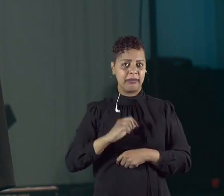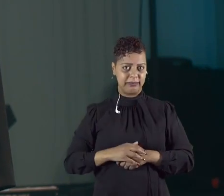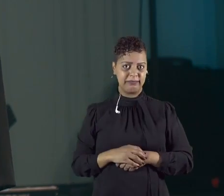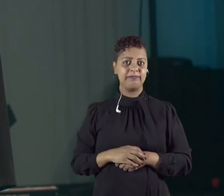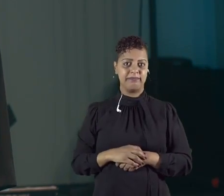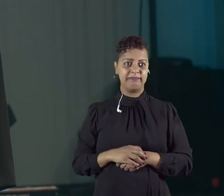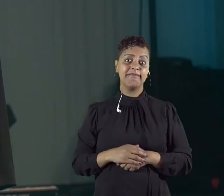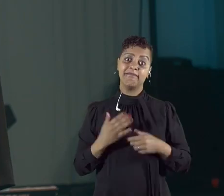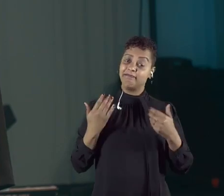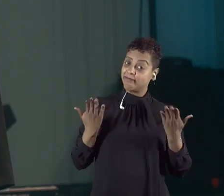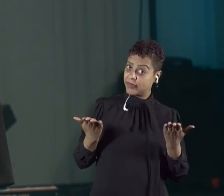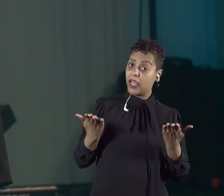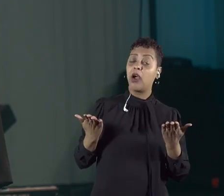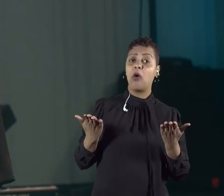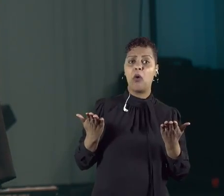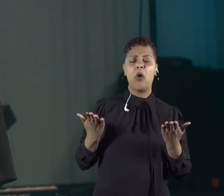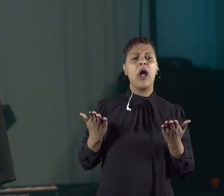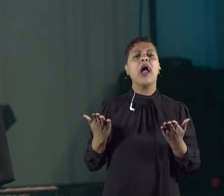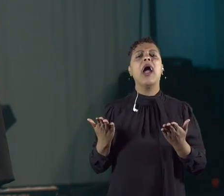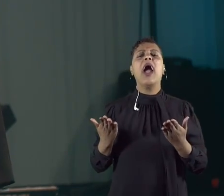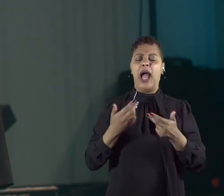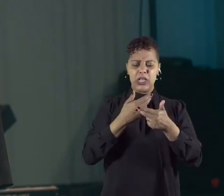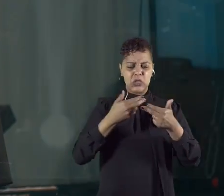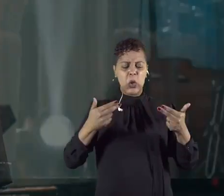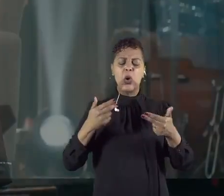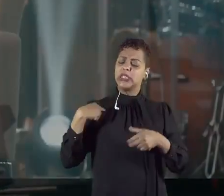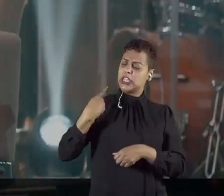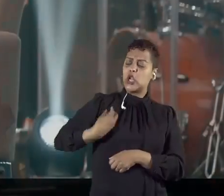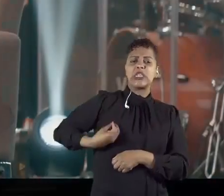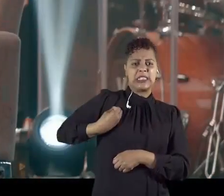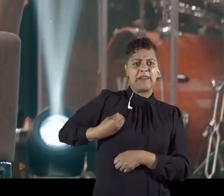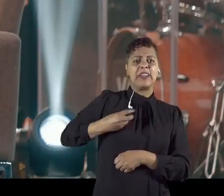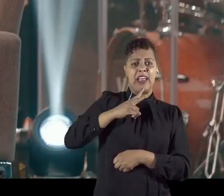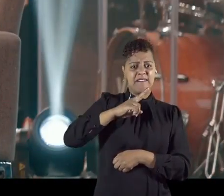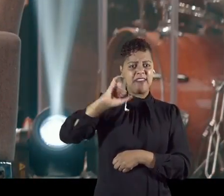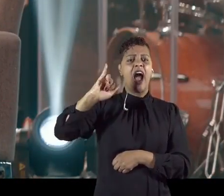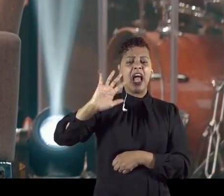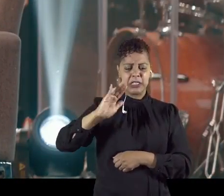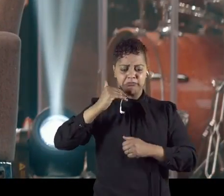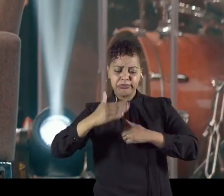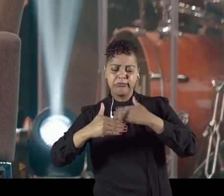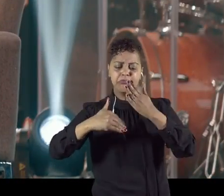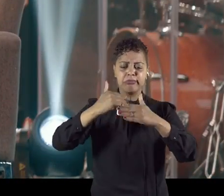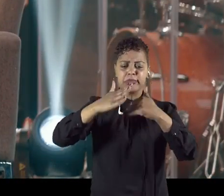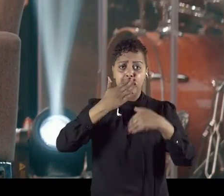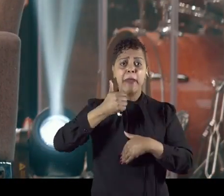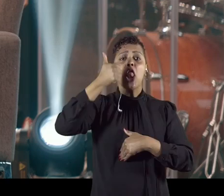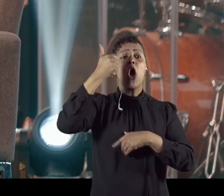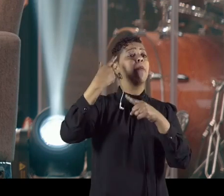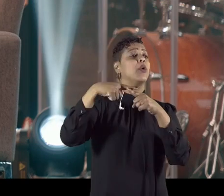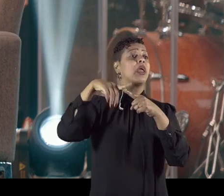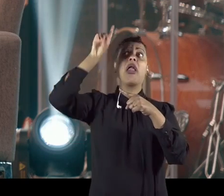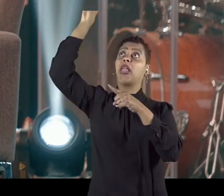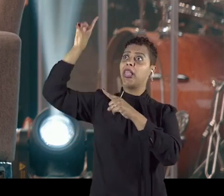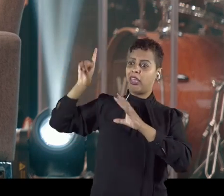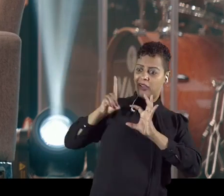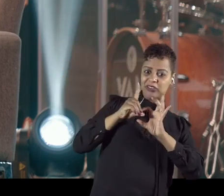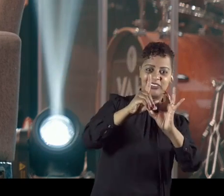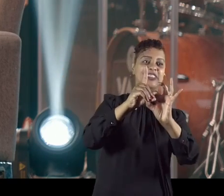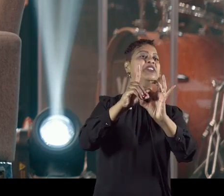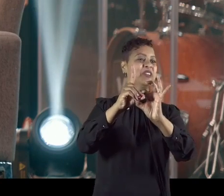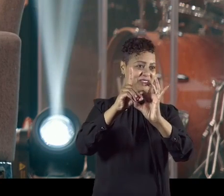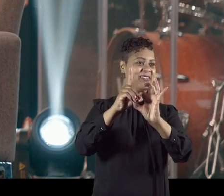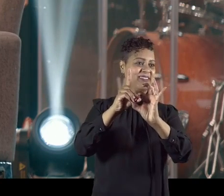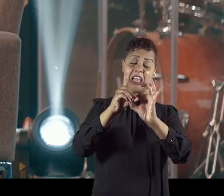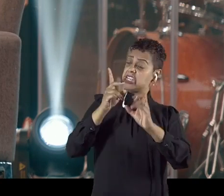a primeira garantia de que essas coisas vão dar certo é que o próprio Deus está presente diga sim